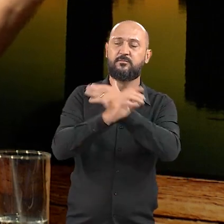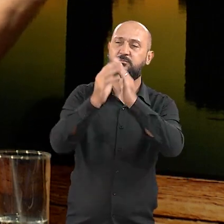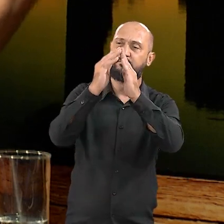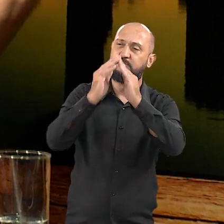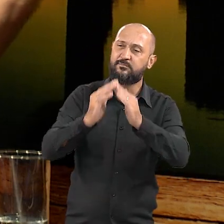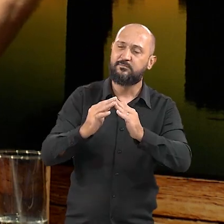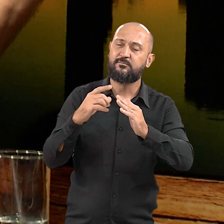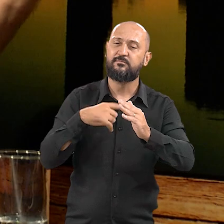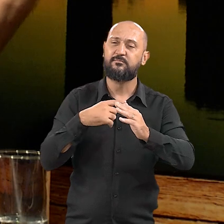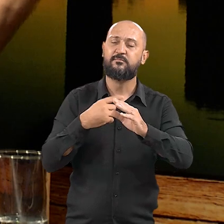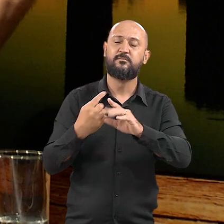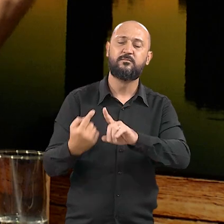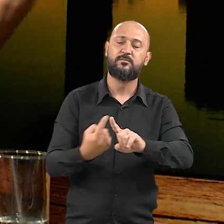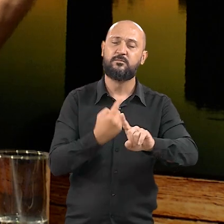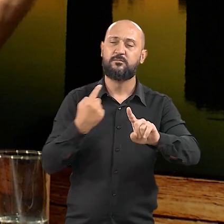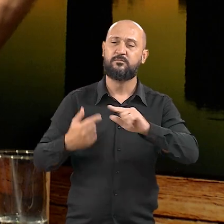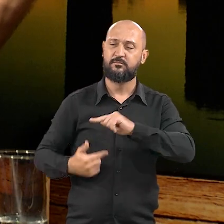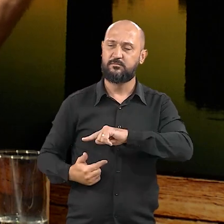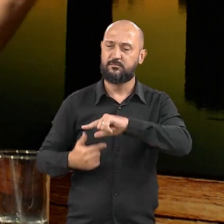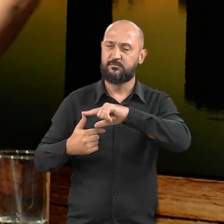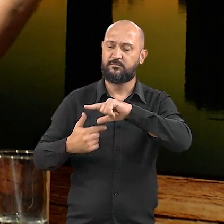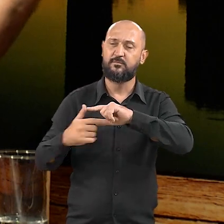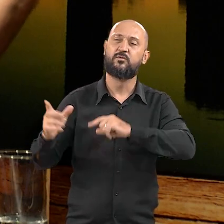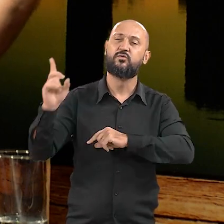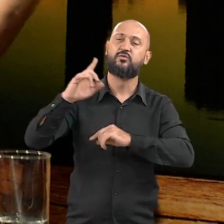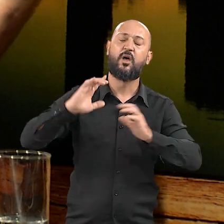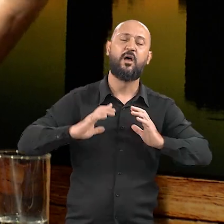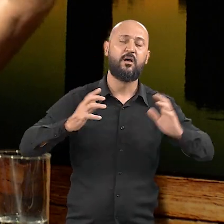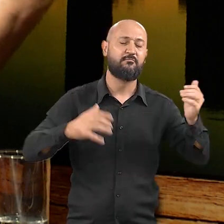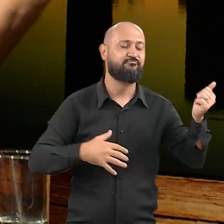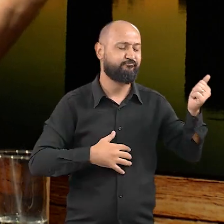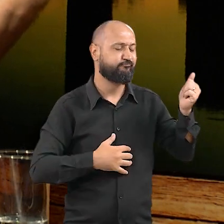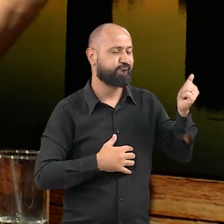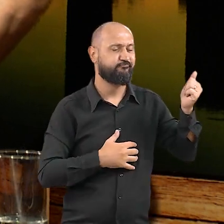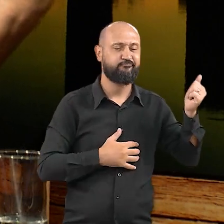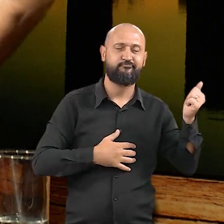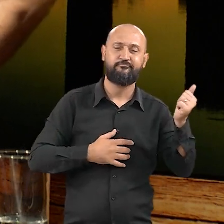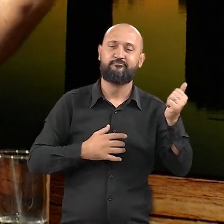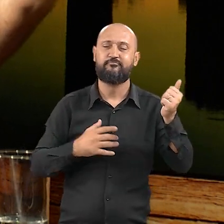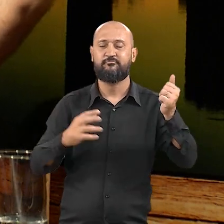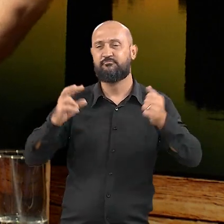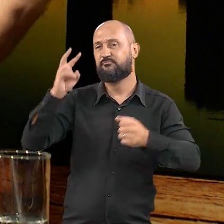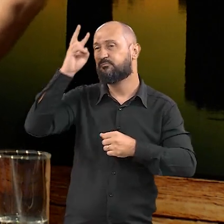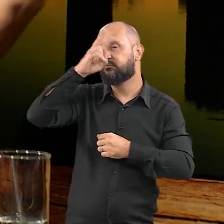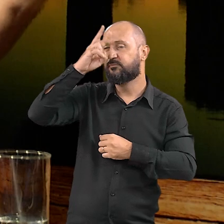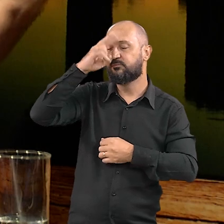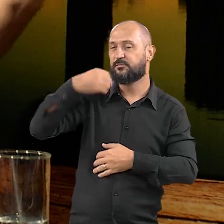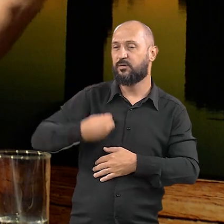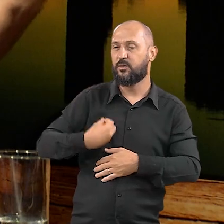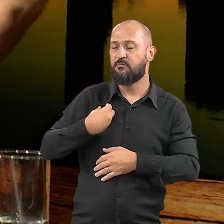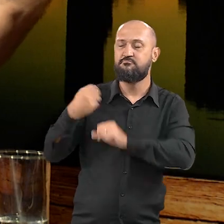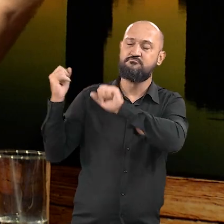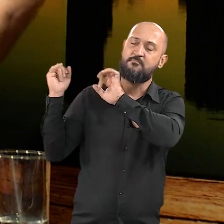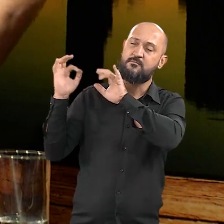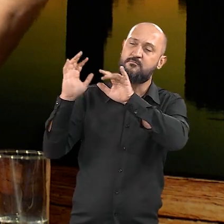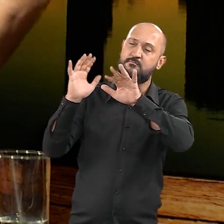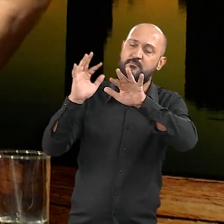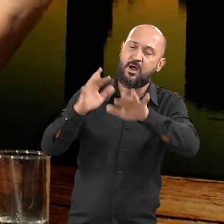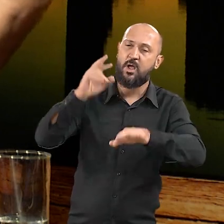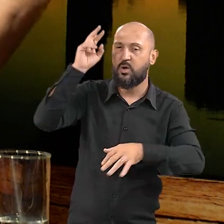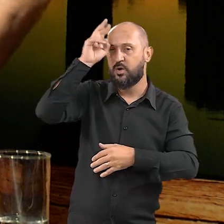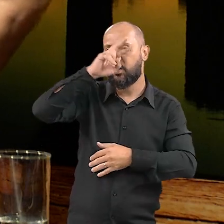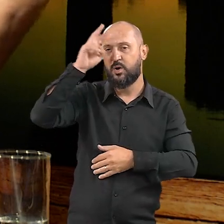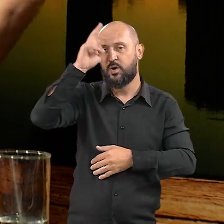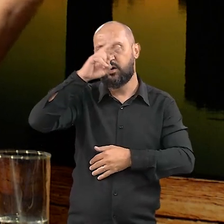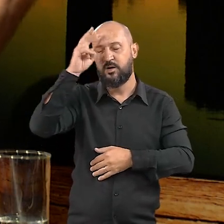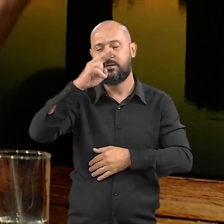seu lar, vivendo do isolamento em dia de festa rasqueada. A história da ocupação é